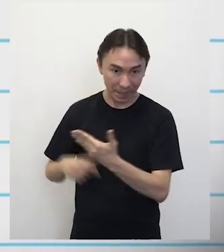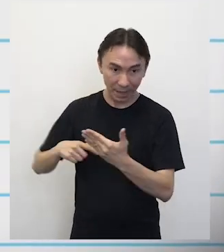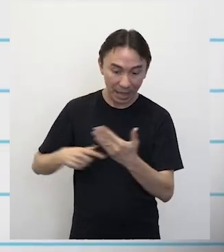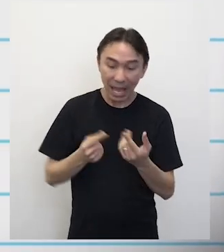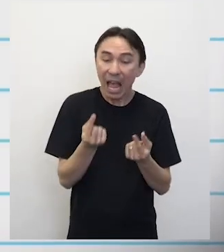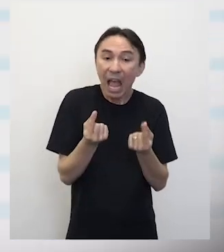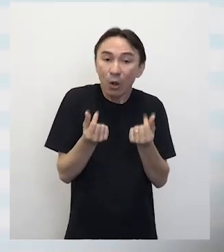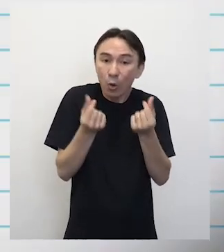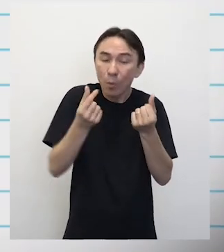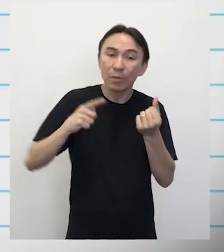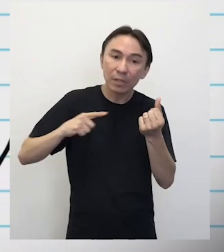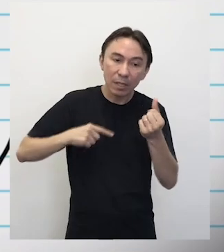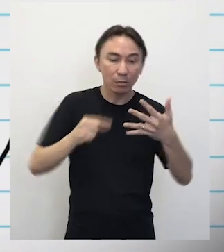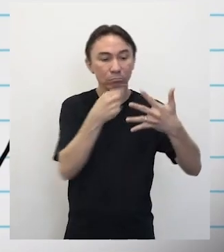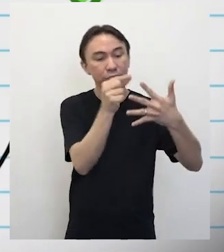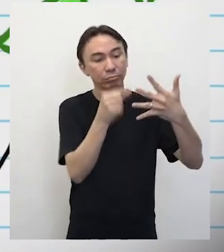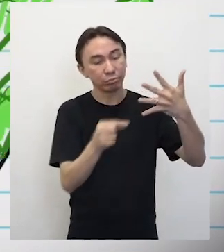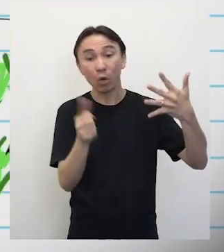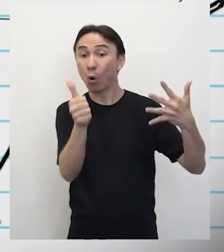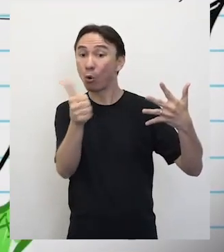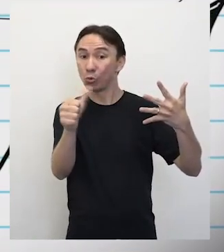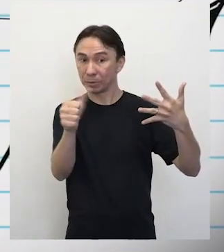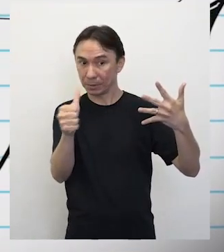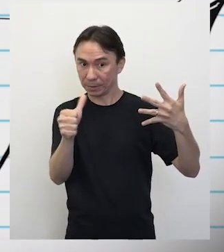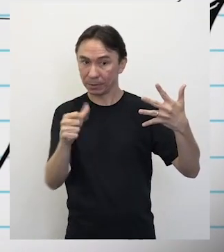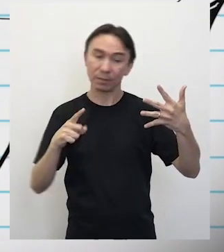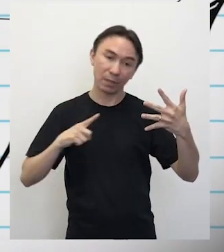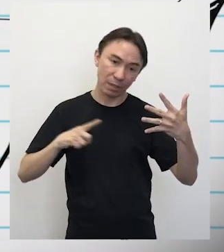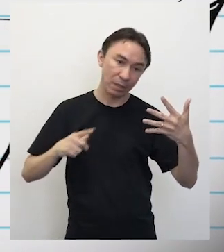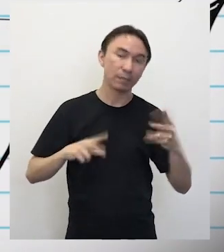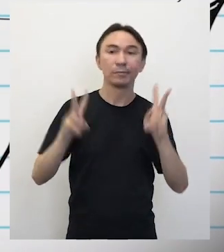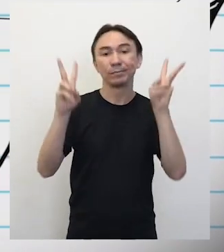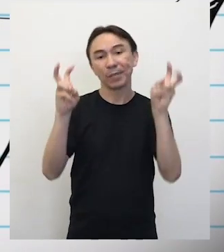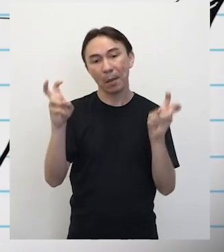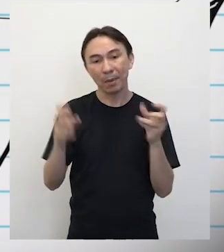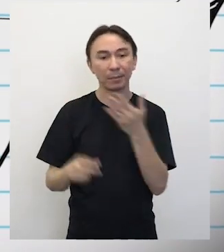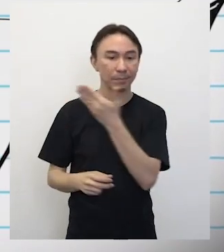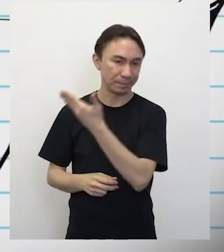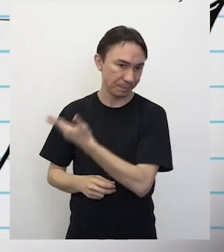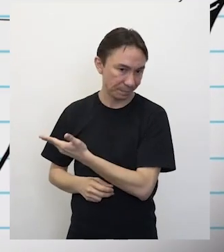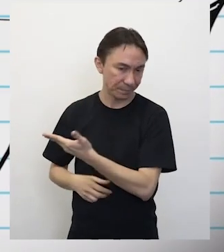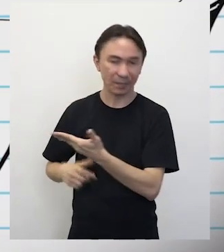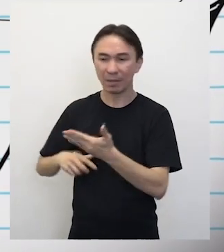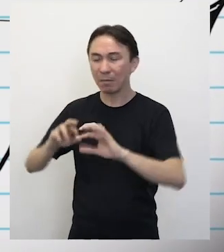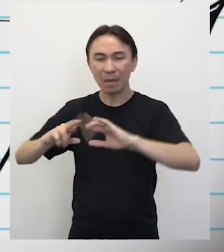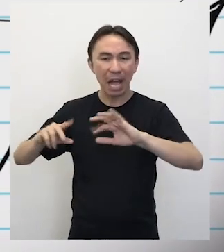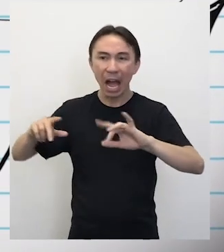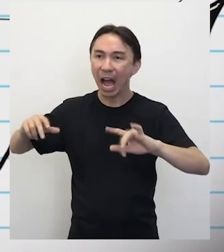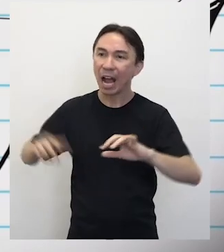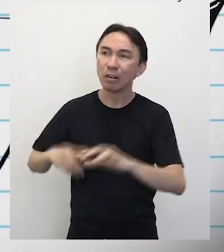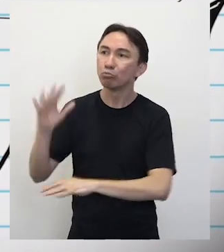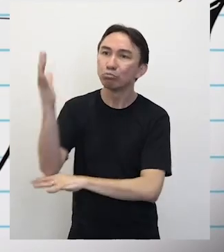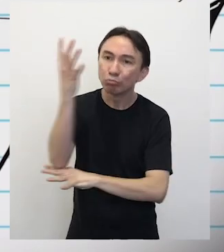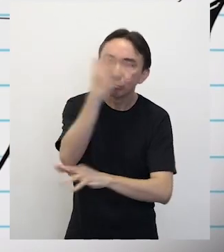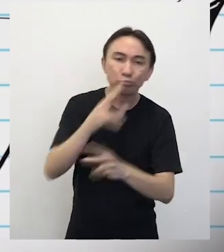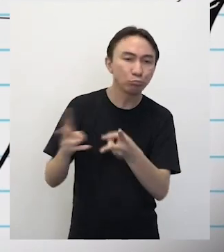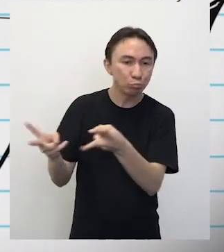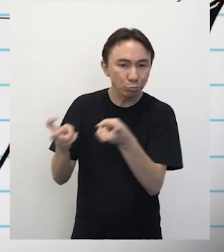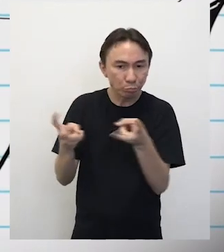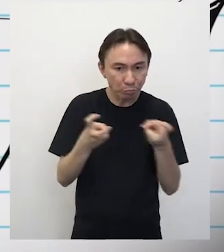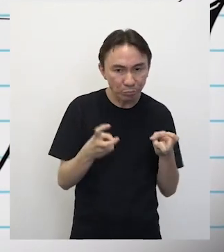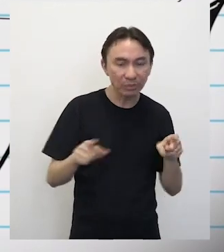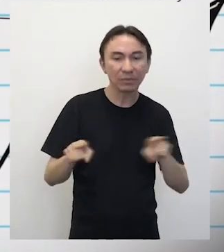possui 11 indicadores e trata de questões relacionadas ao uso e esgotamento dos recursos naturais, à produção e ao gerenciamento